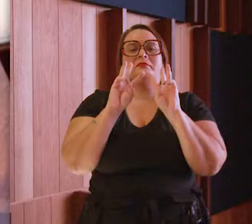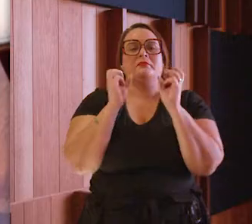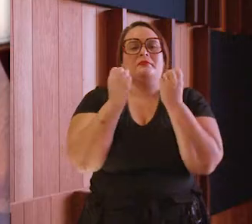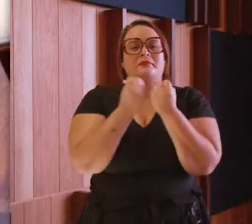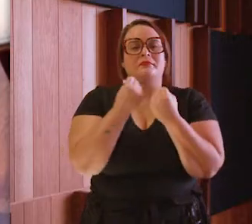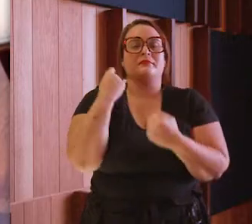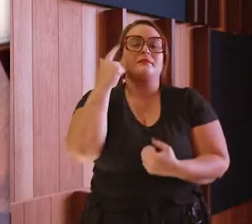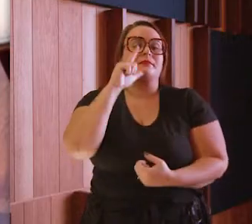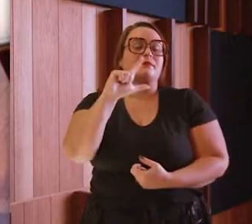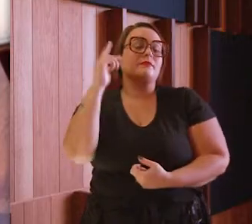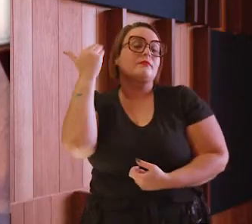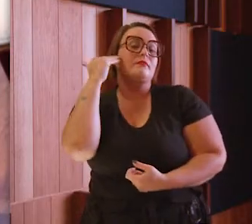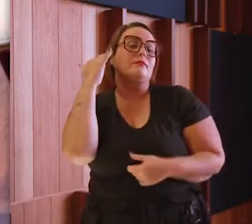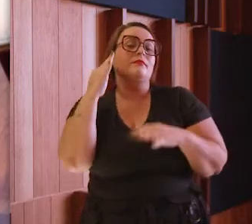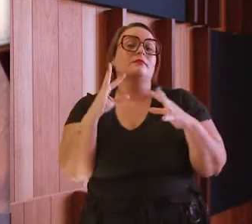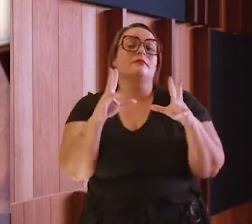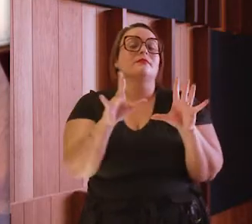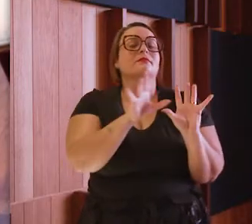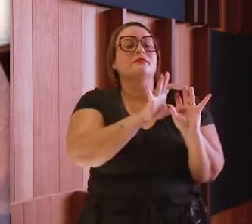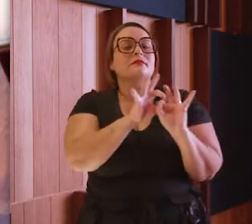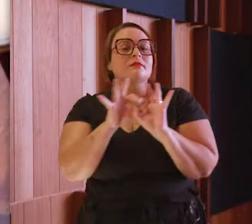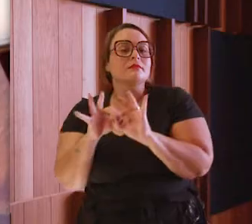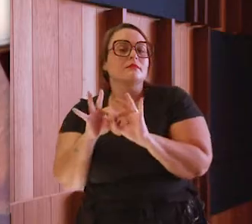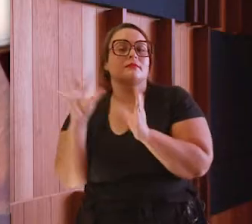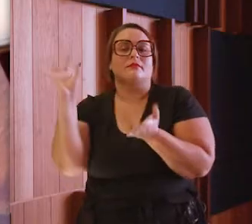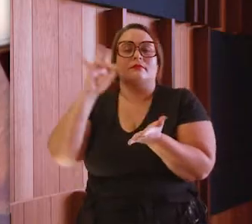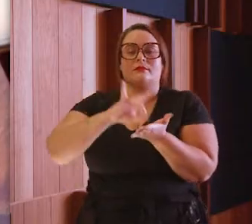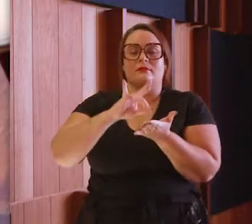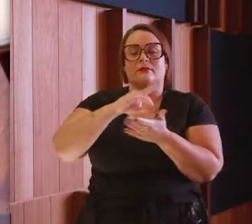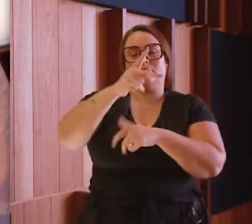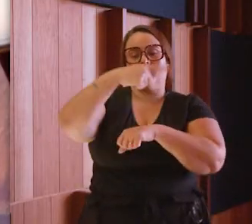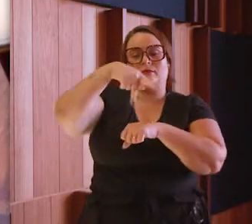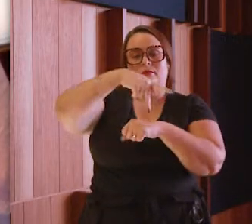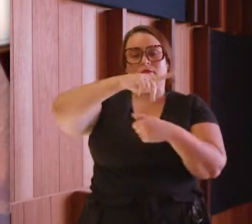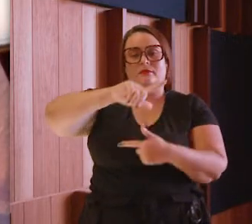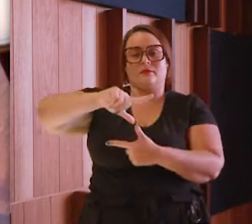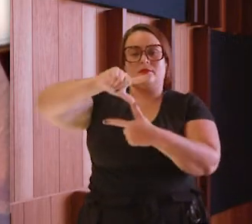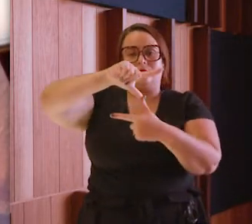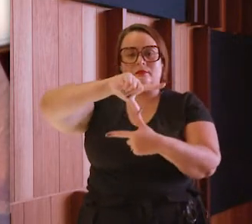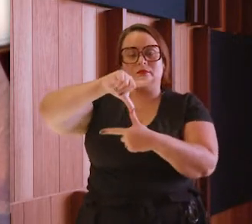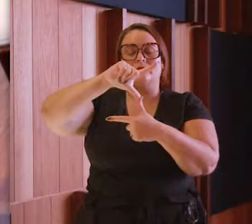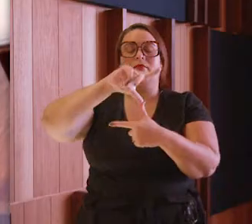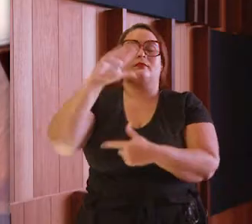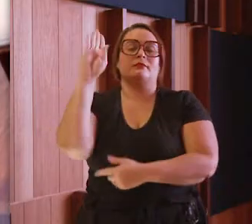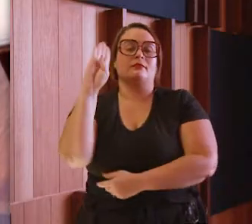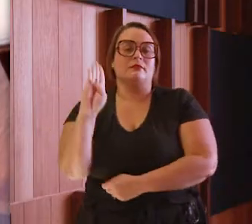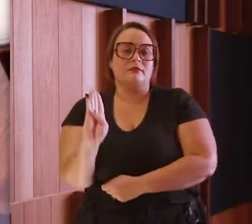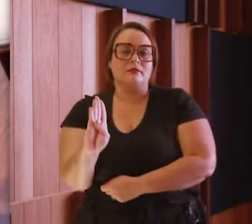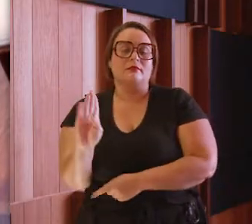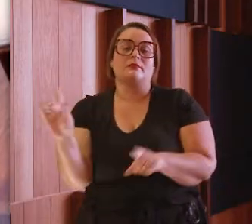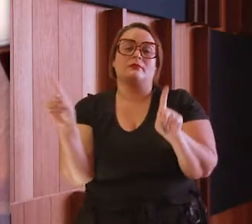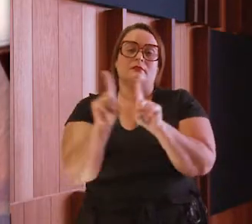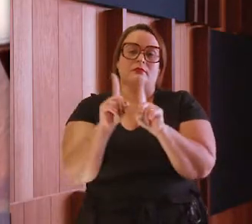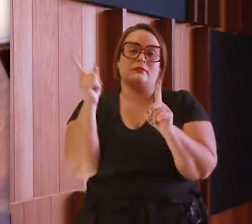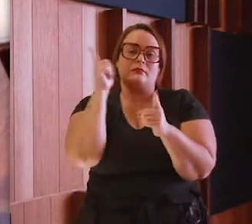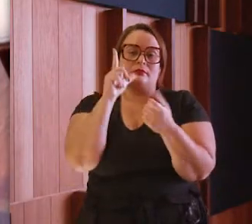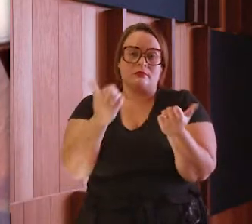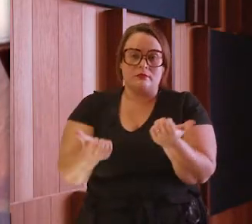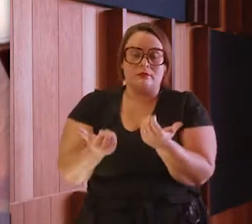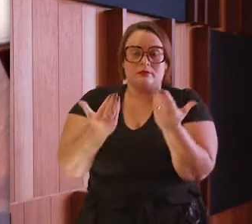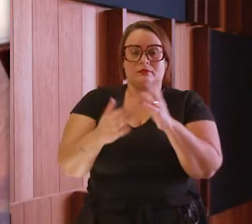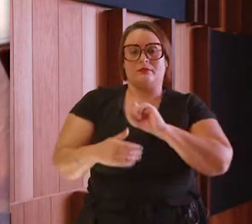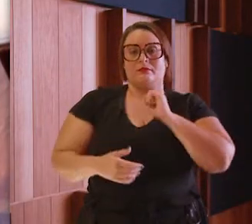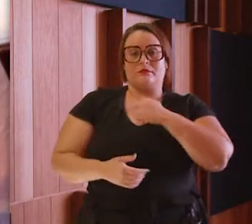isso no contexto da realidade dos países latino-americanos, do Brasil e para proporcionar aos nossos clientes as